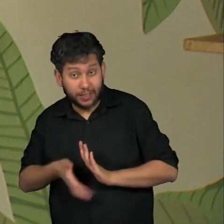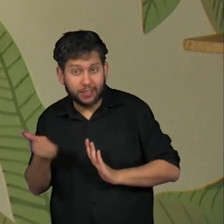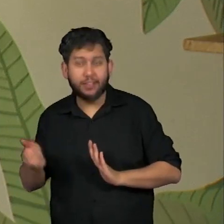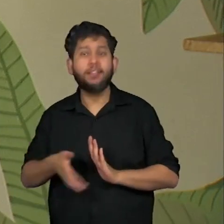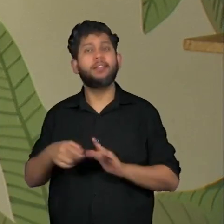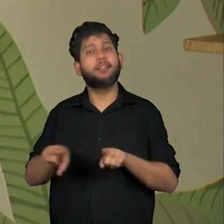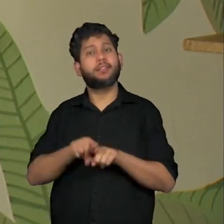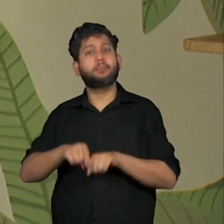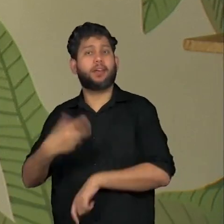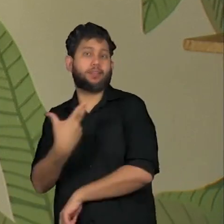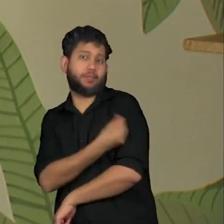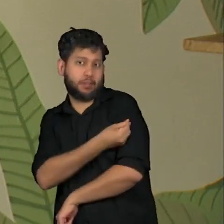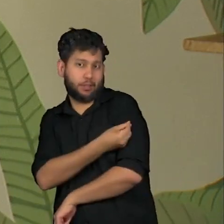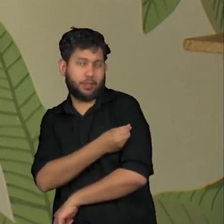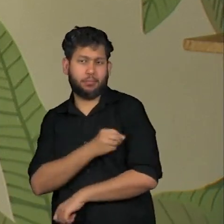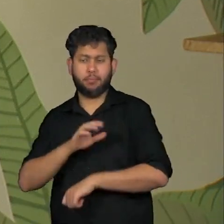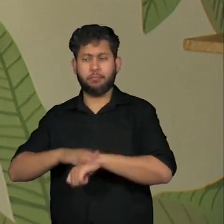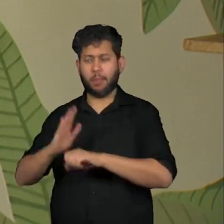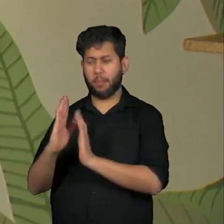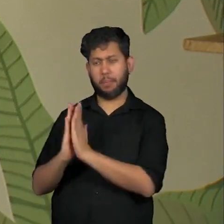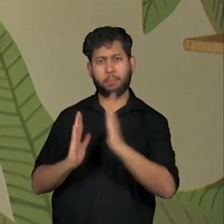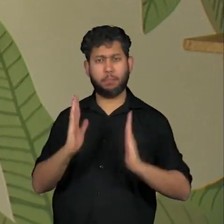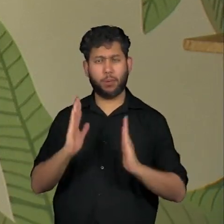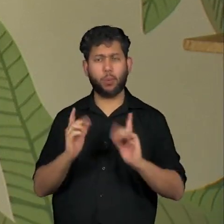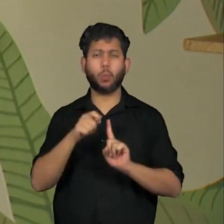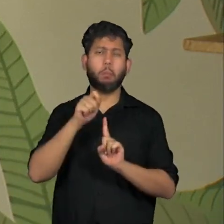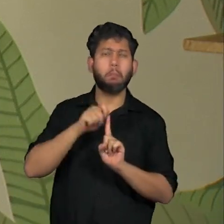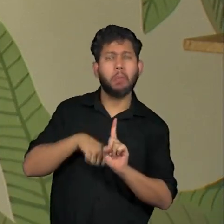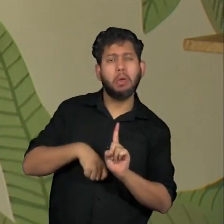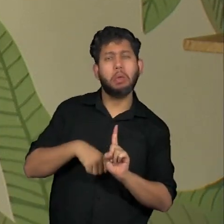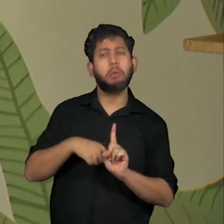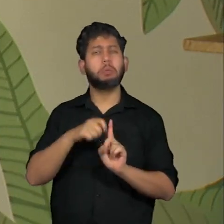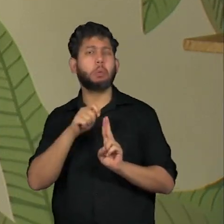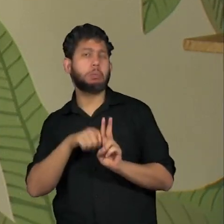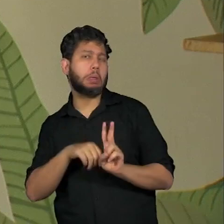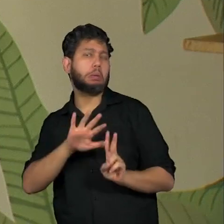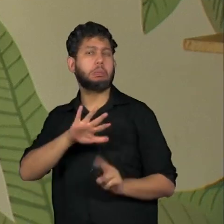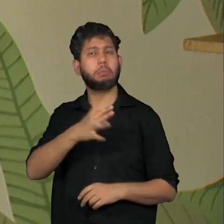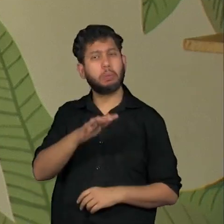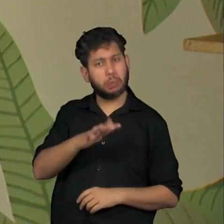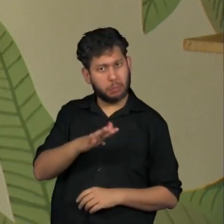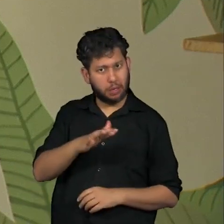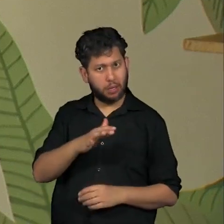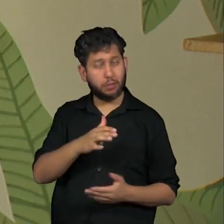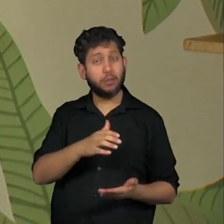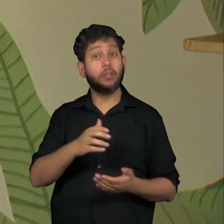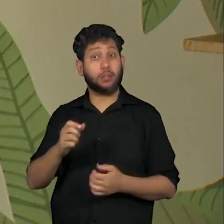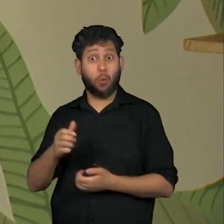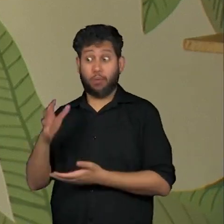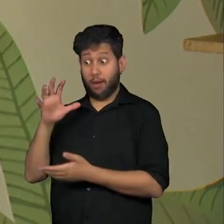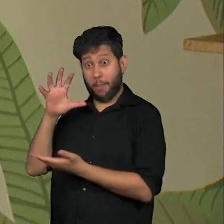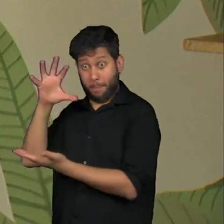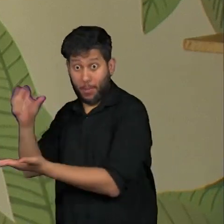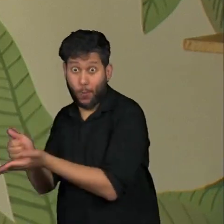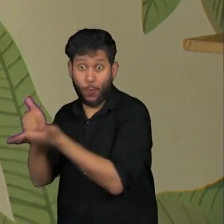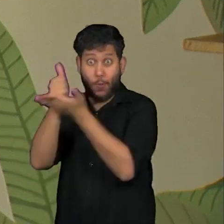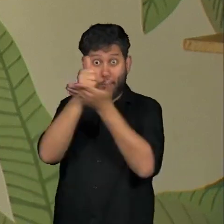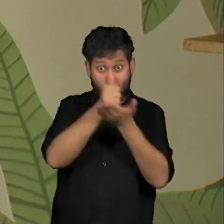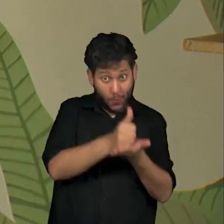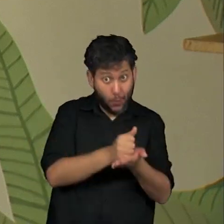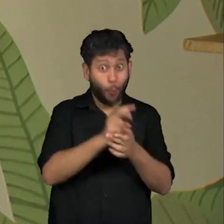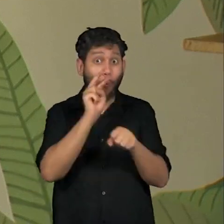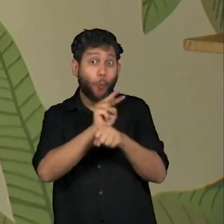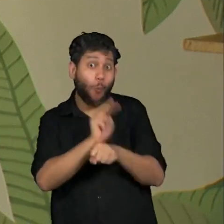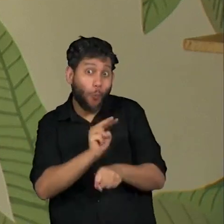ele demora em média 1 mês, 2 meses, dependendo do estado que o animalzinho chega, e só após todo esse processo concluído é que